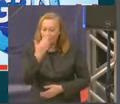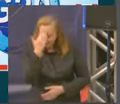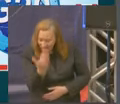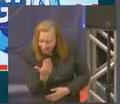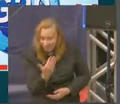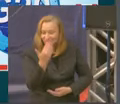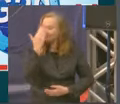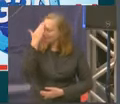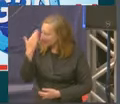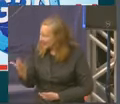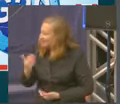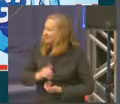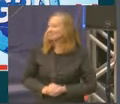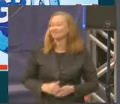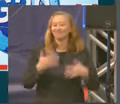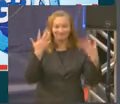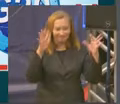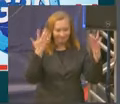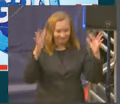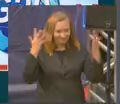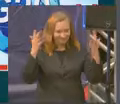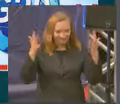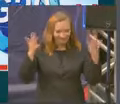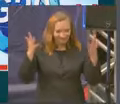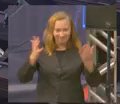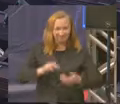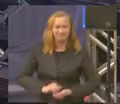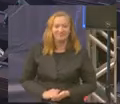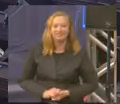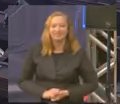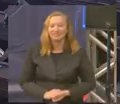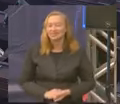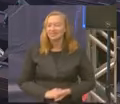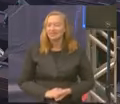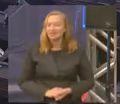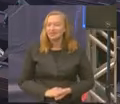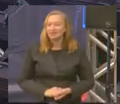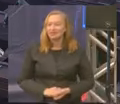Obrigado. Isso aí. Valeu.